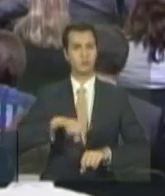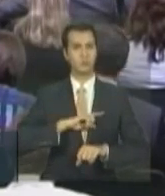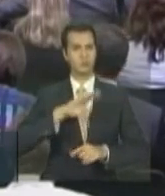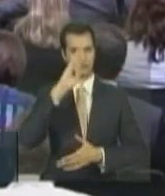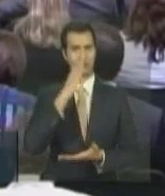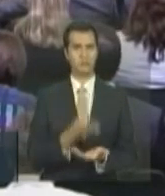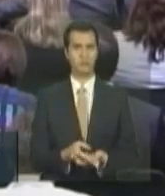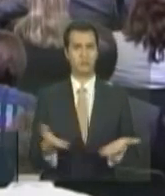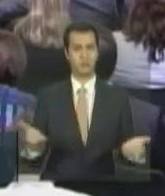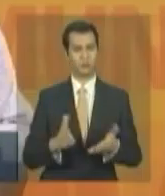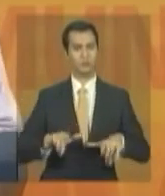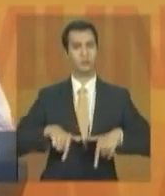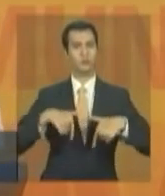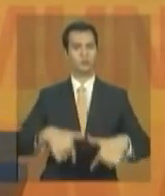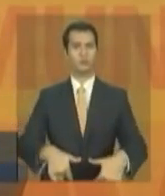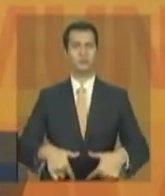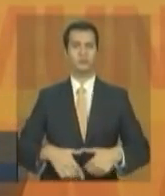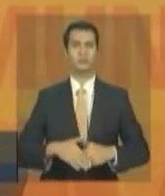diante de um grande desafio.